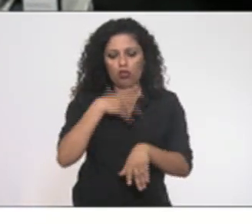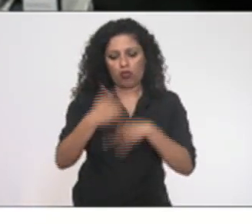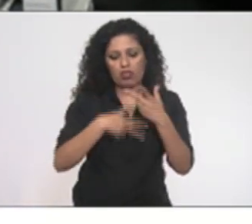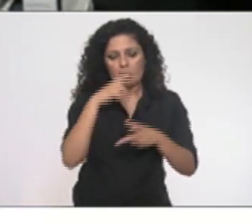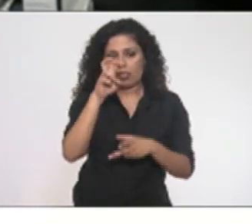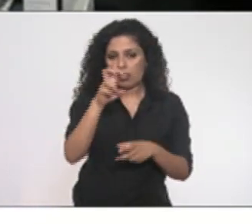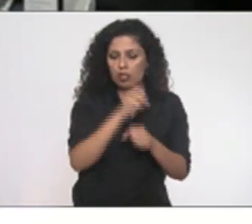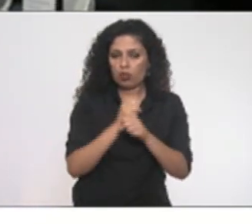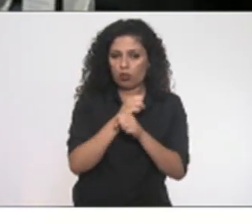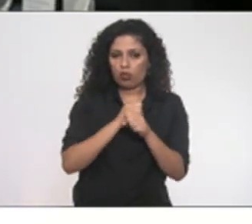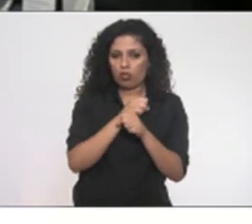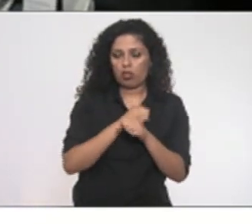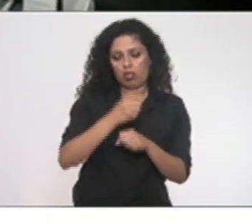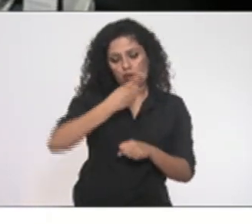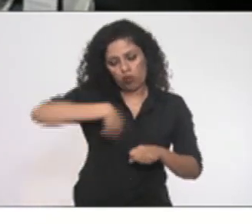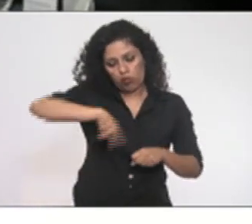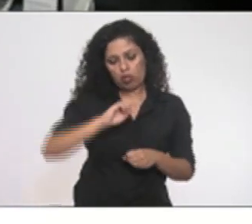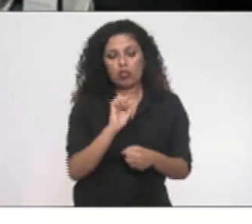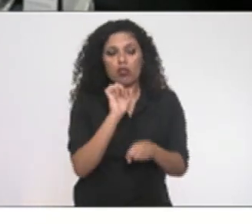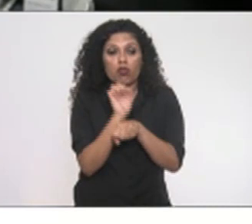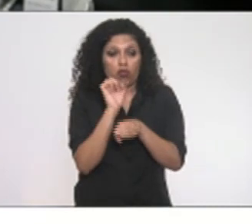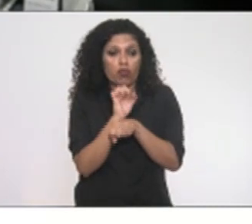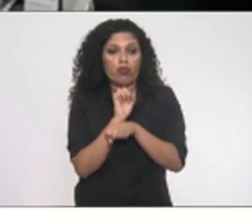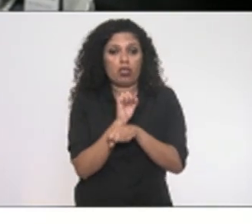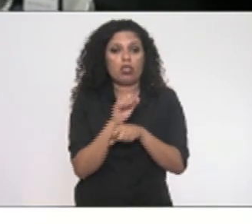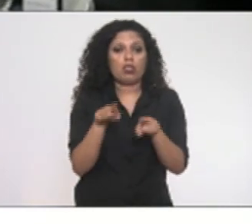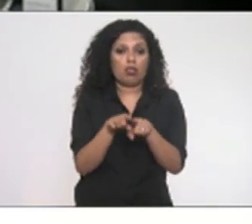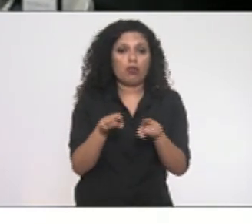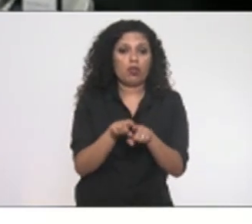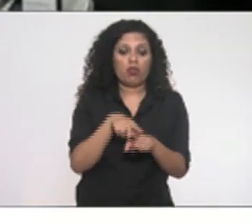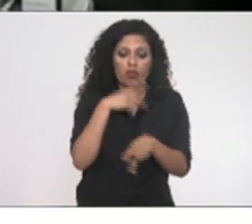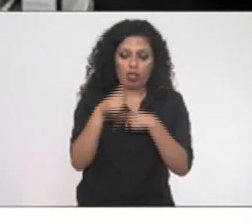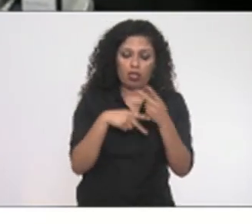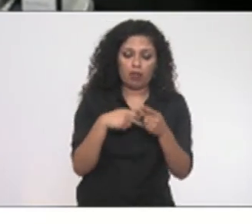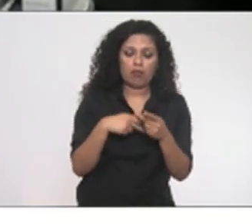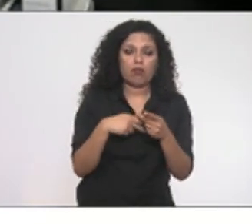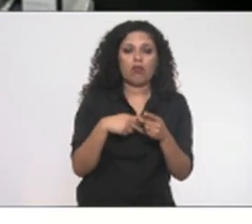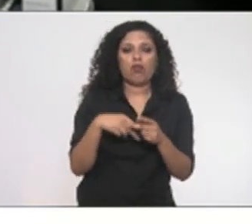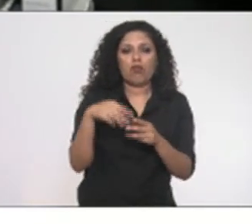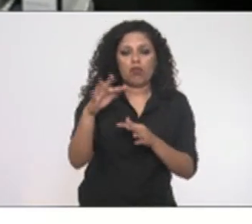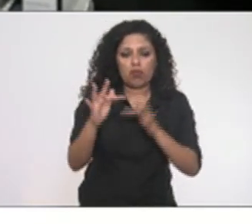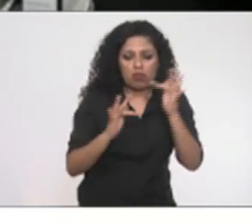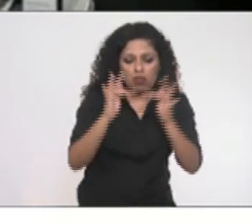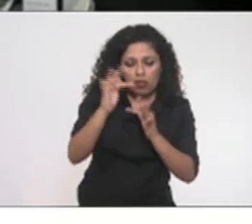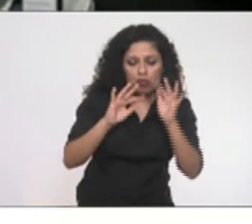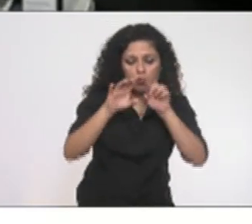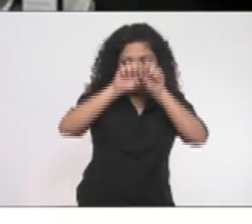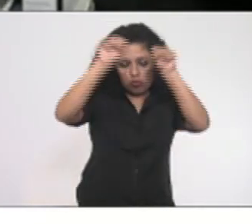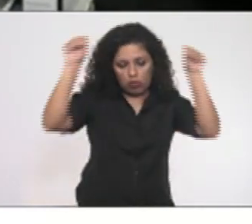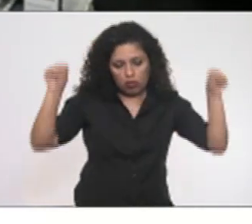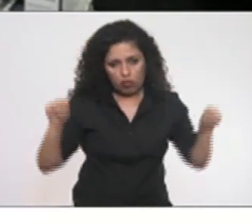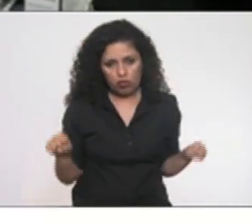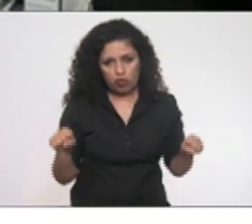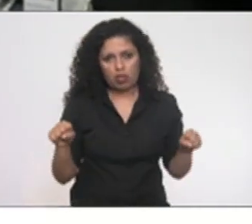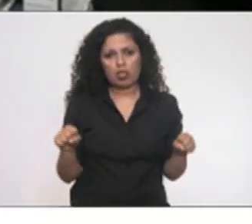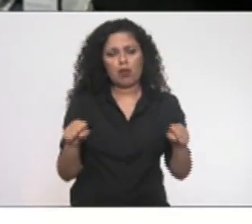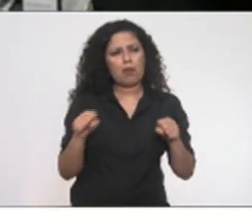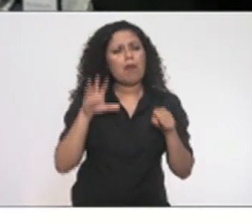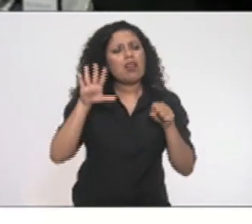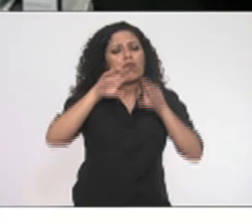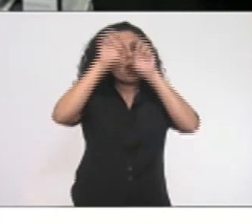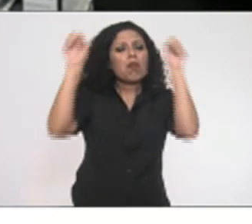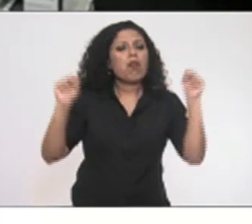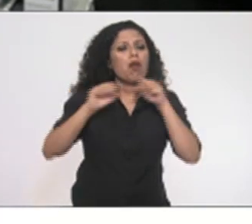para frente de sinalização, a gente espera que isso também sinalize demanda para expansão de capacidade do sistema. Aí, no caso de